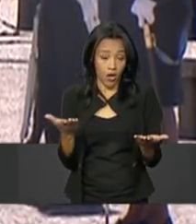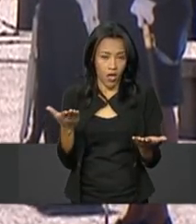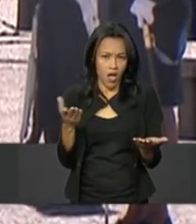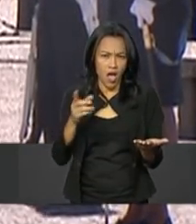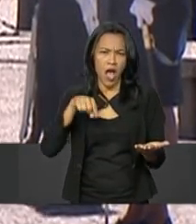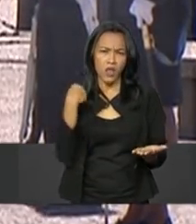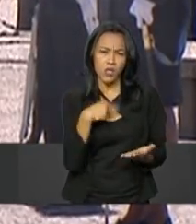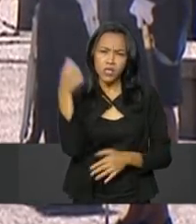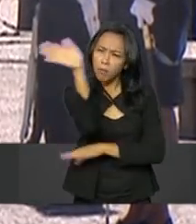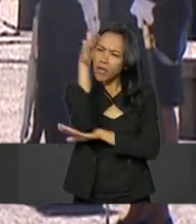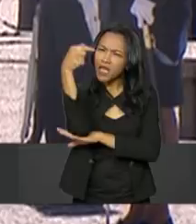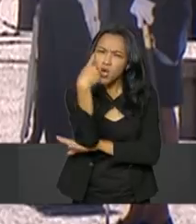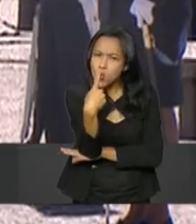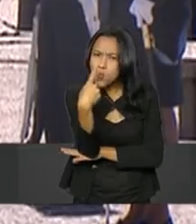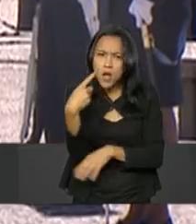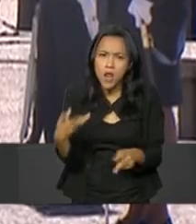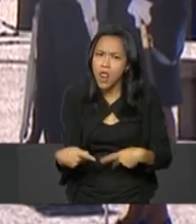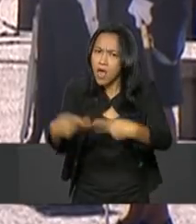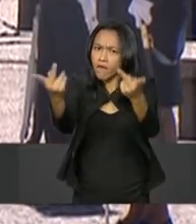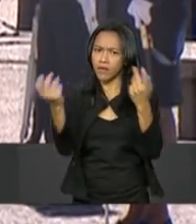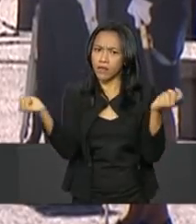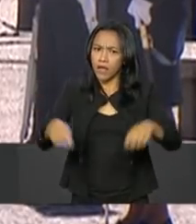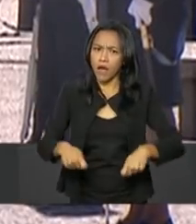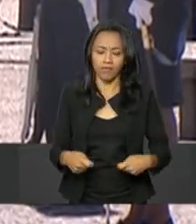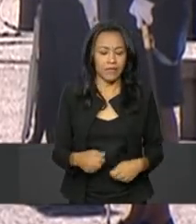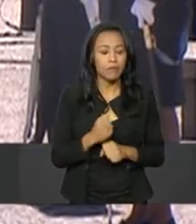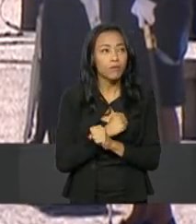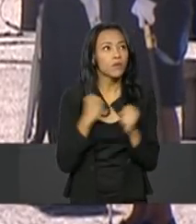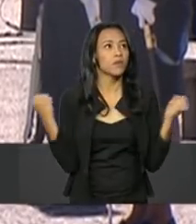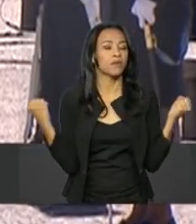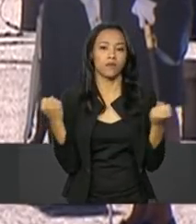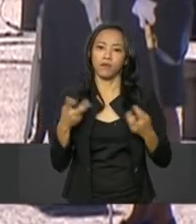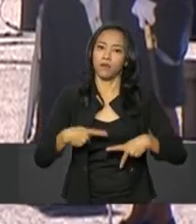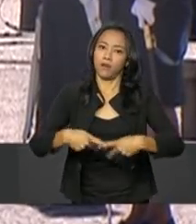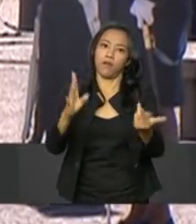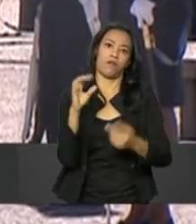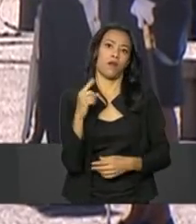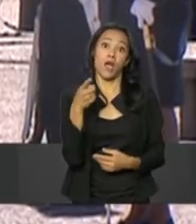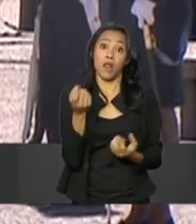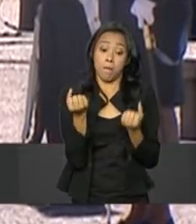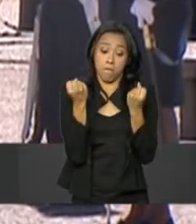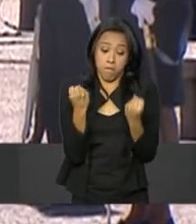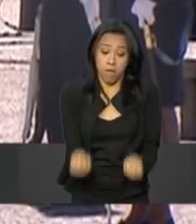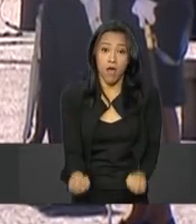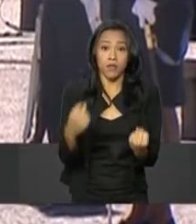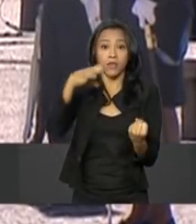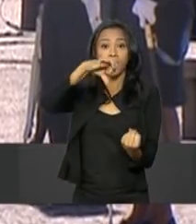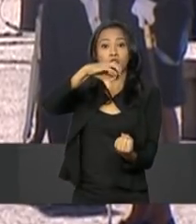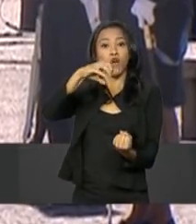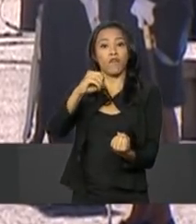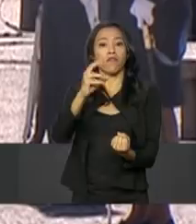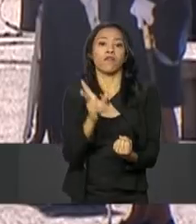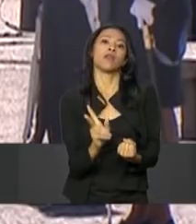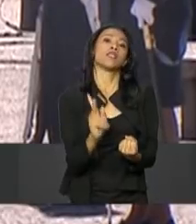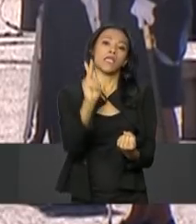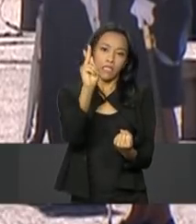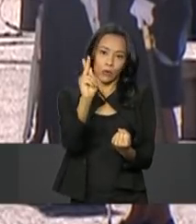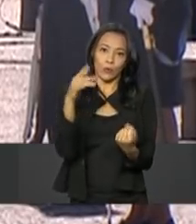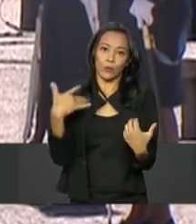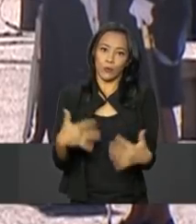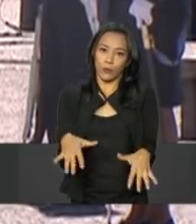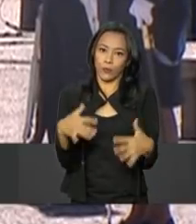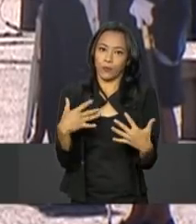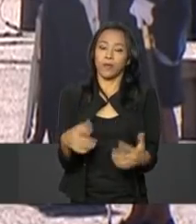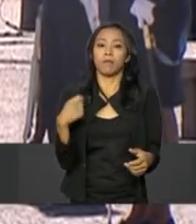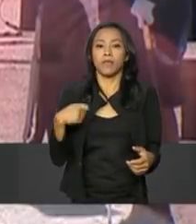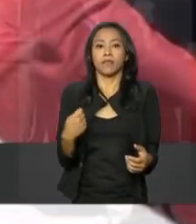só pessoa não consegue carregar? Não, impossível, porque ela pesa 90 quilos. Então, assim, precisa de um